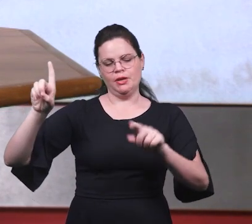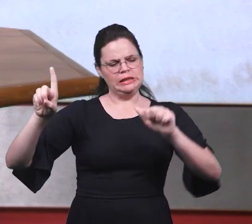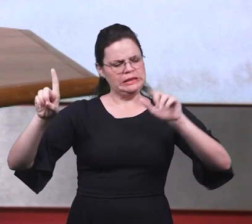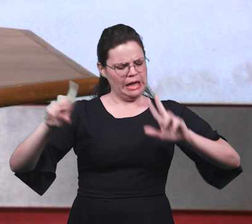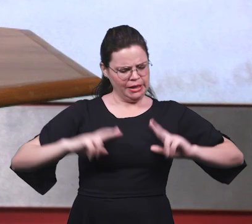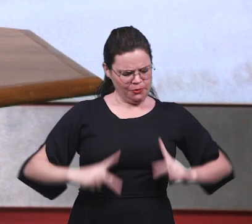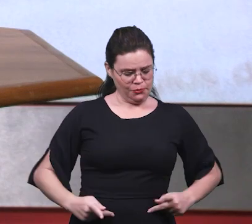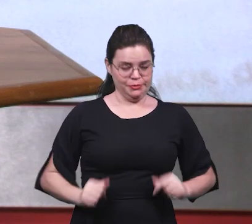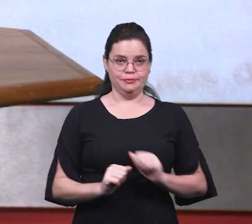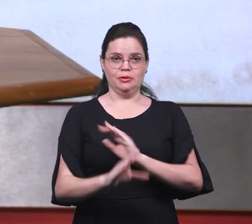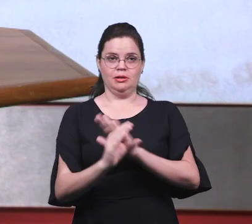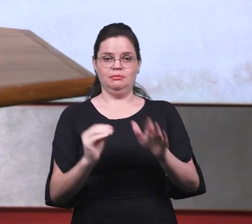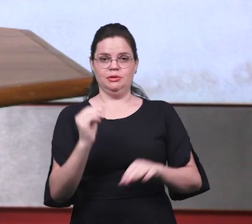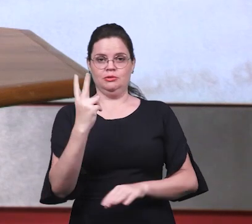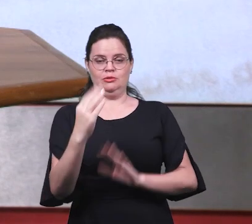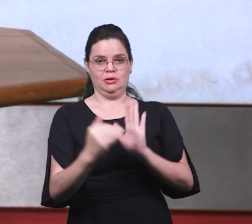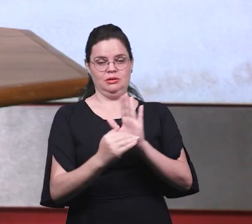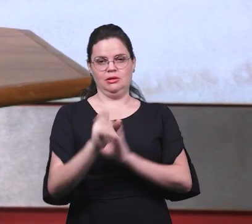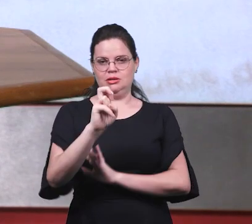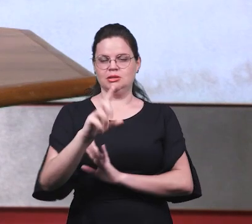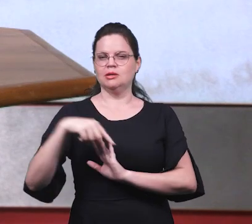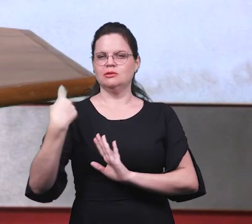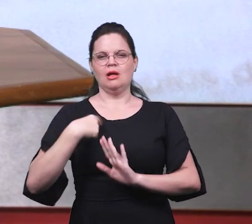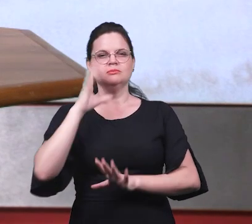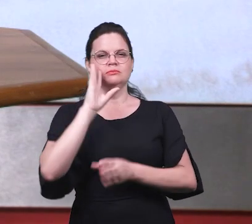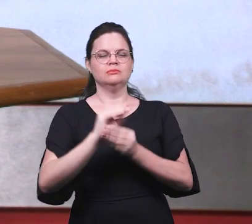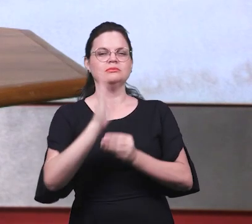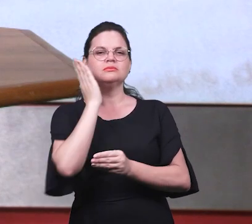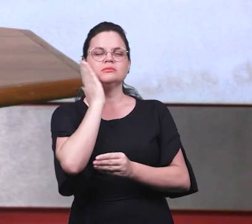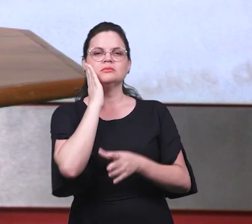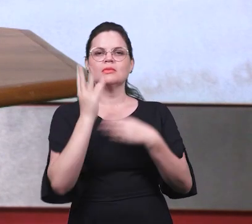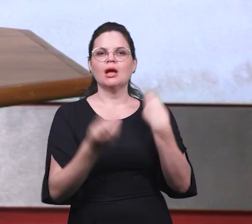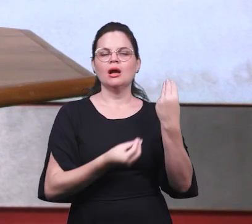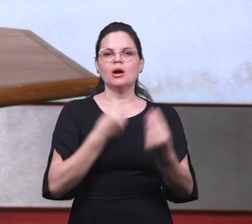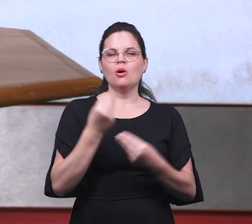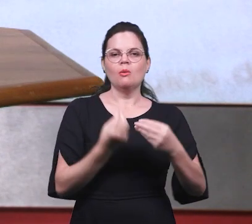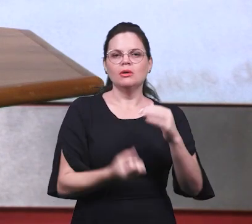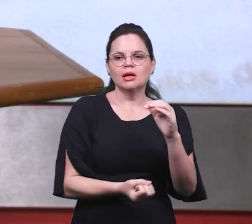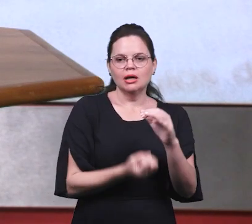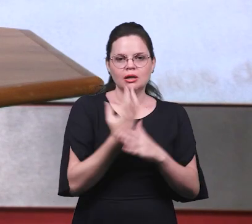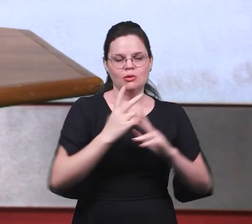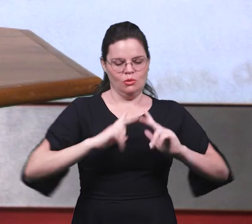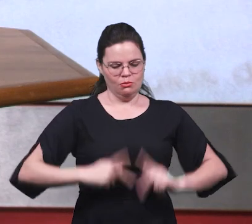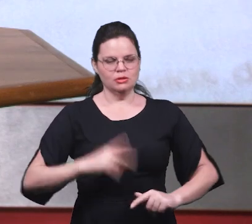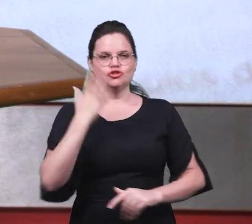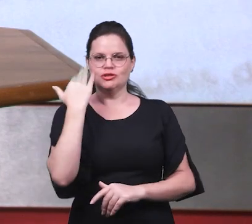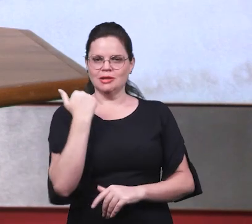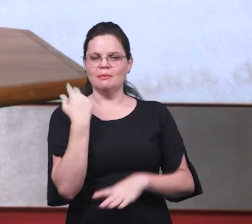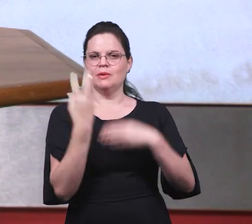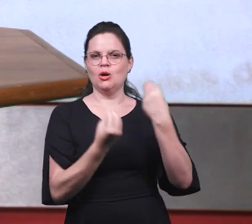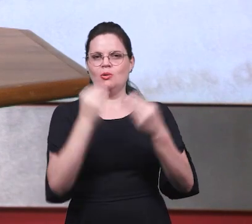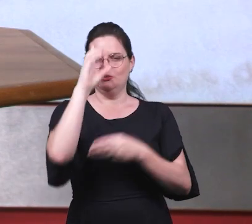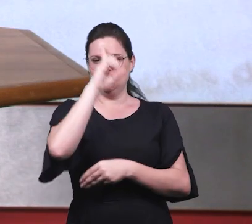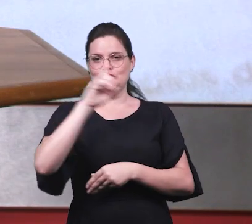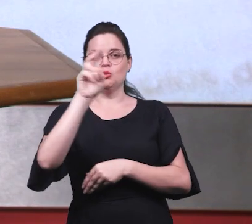livro de Gênesis, somos informados sobre a origem do ser humano na Terra, sobre a